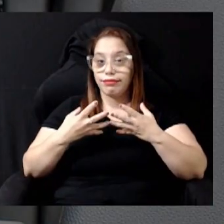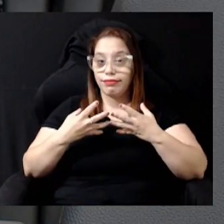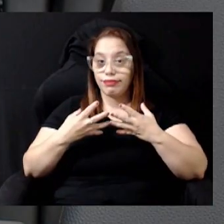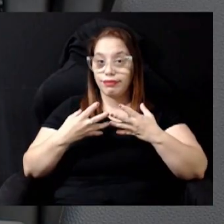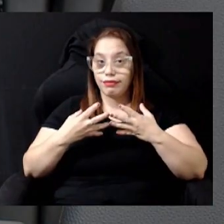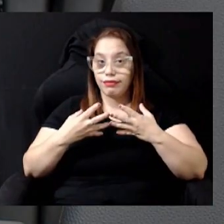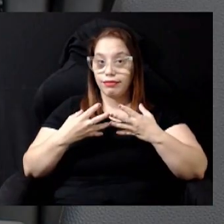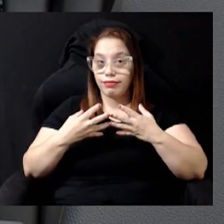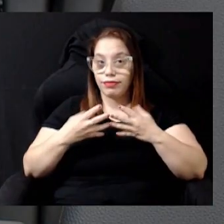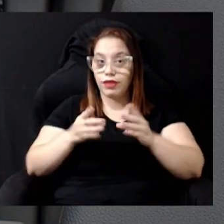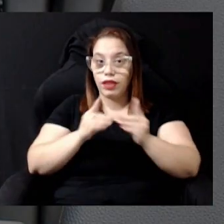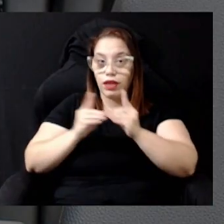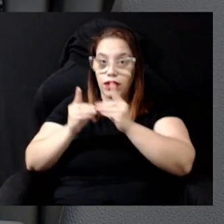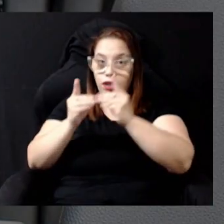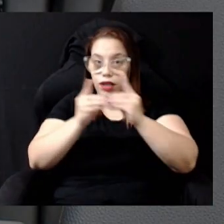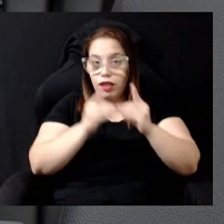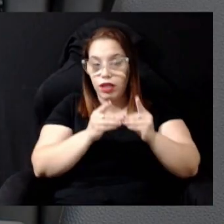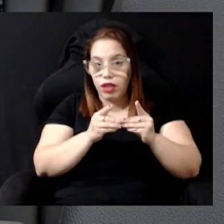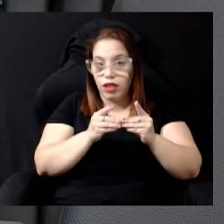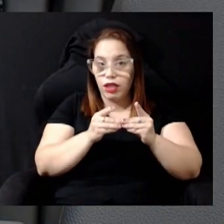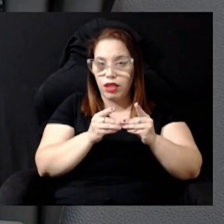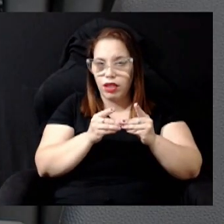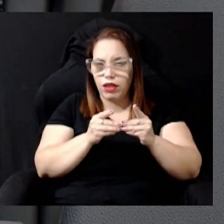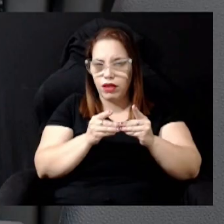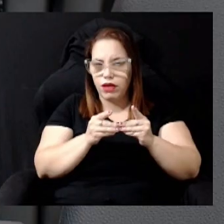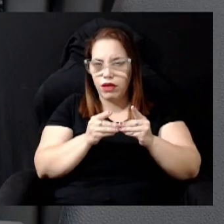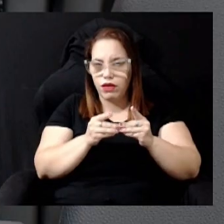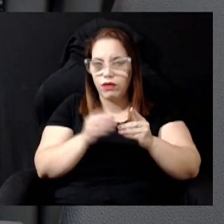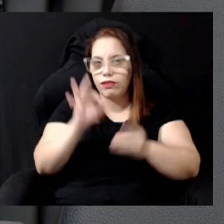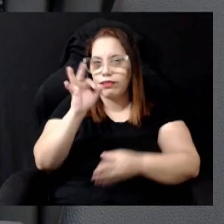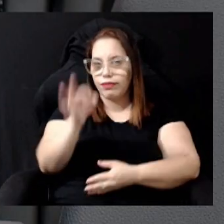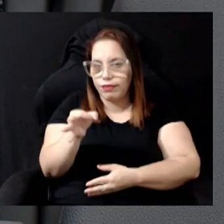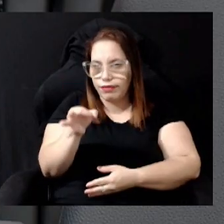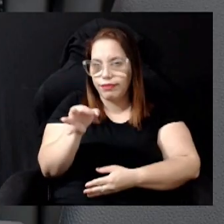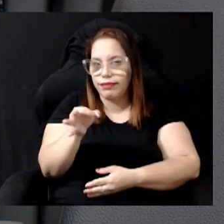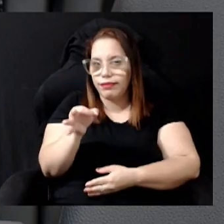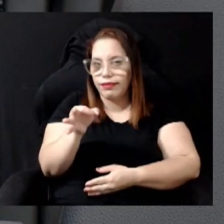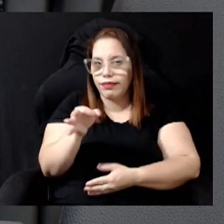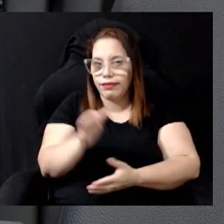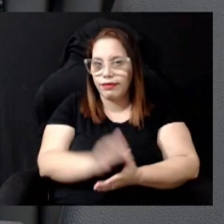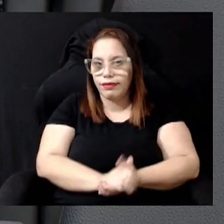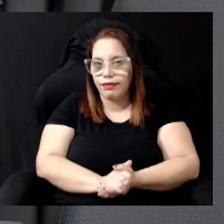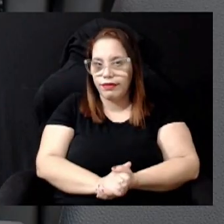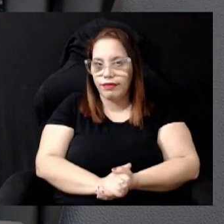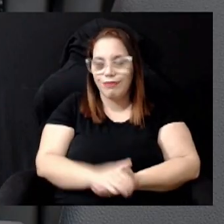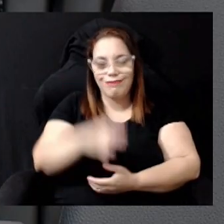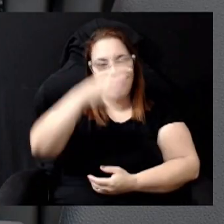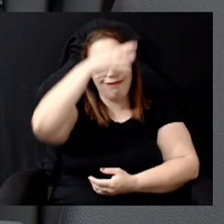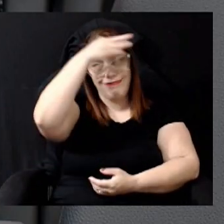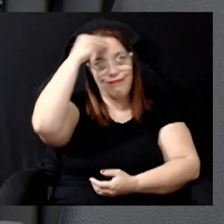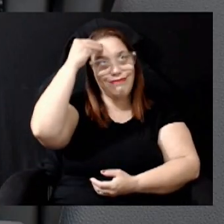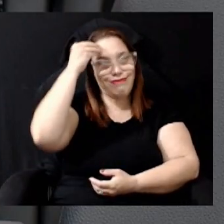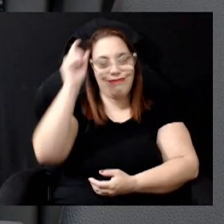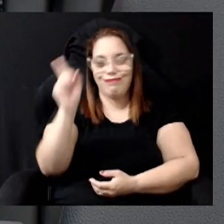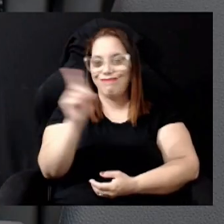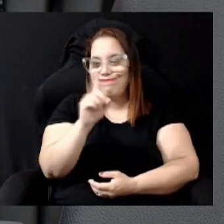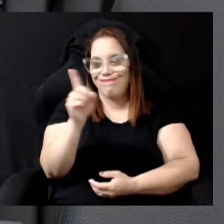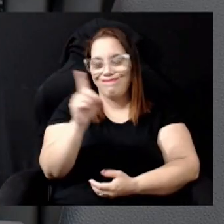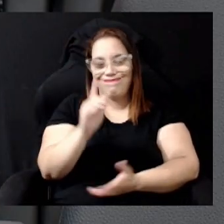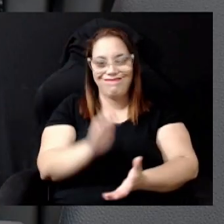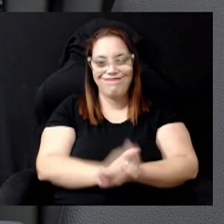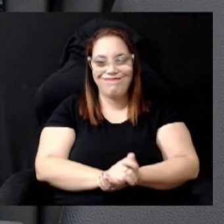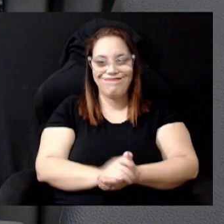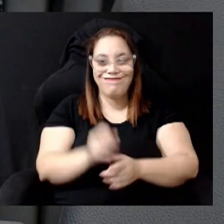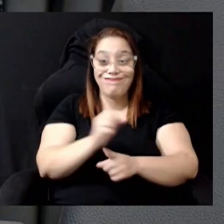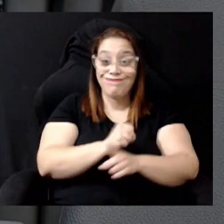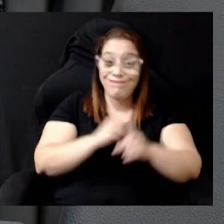de uma entidade, ele certamente não se esquece desse atendimento, porque tem assistência social, tem os